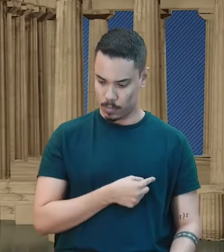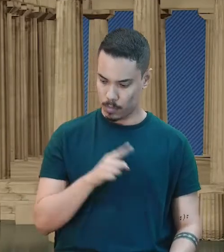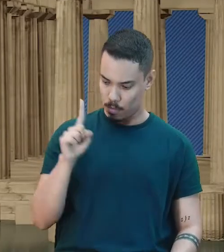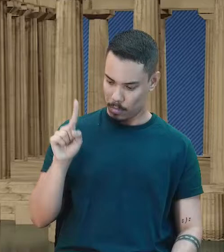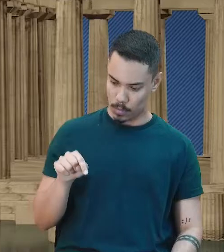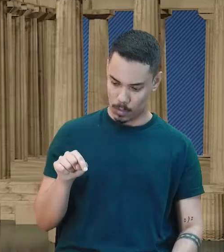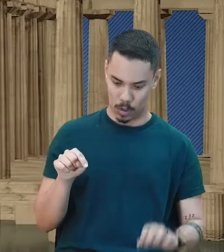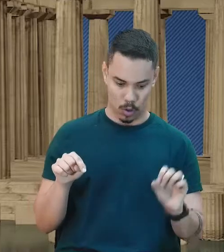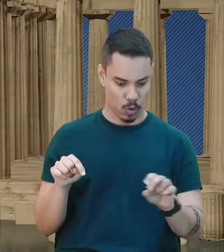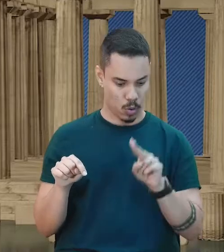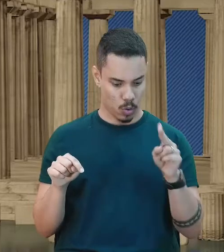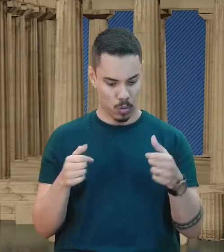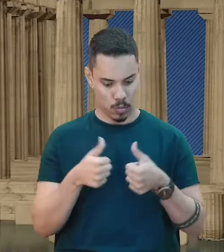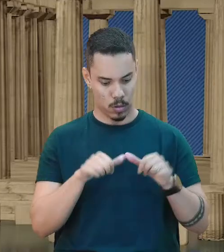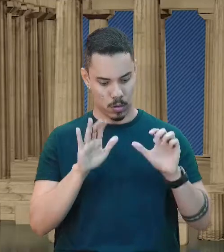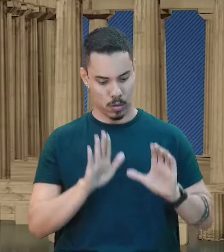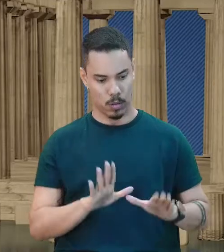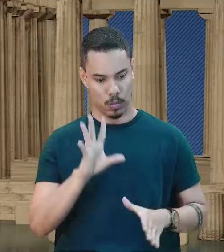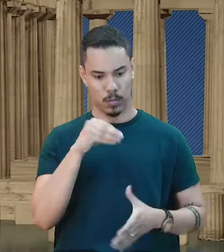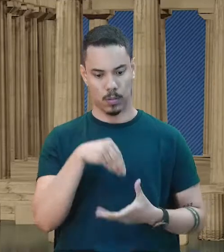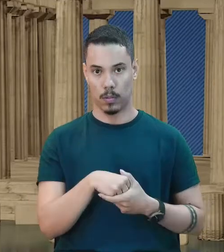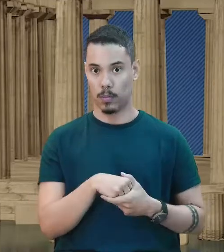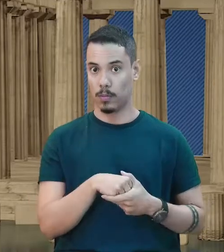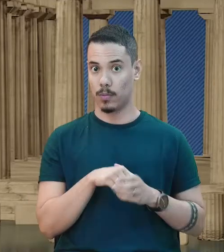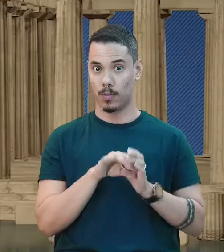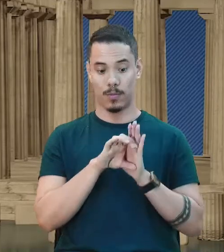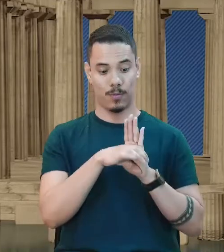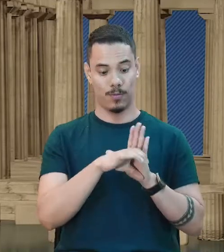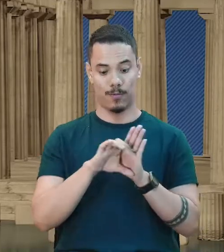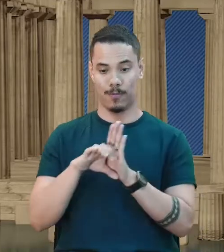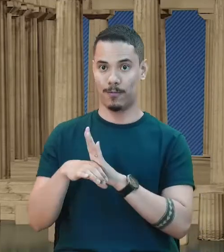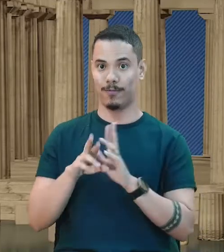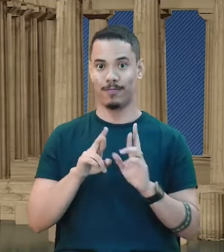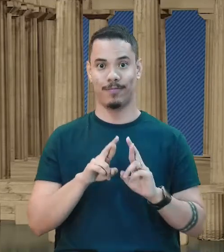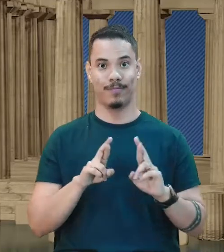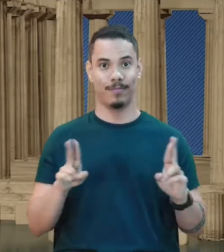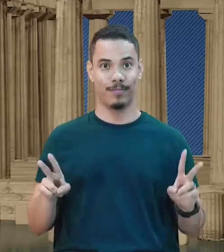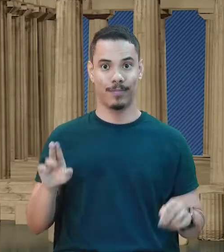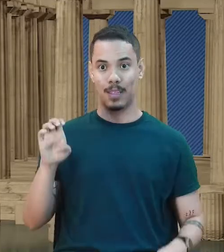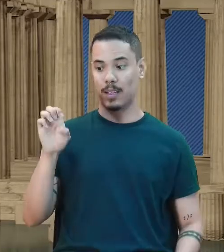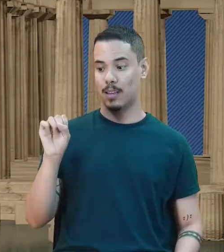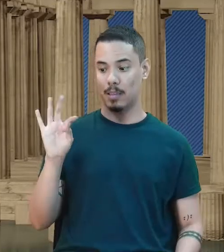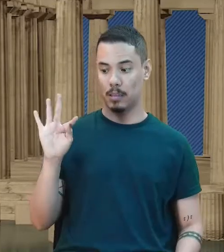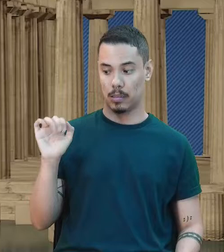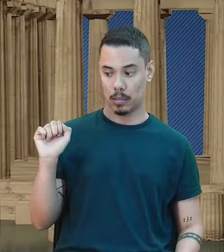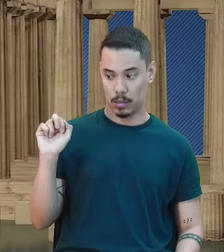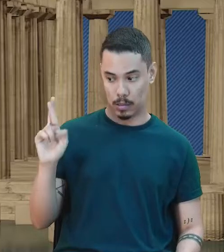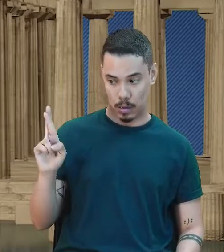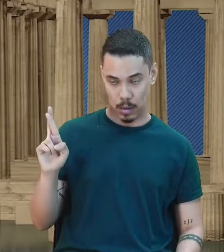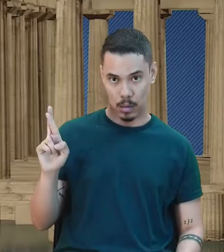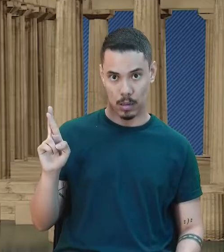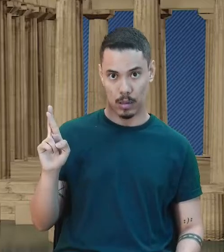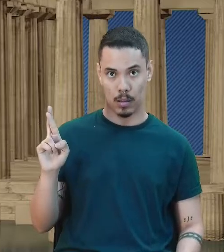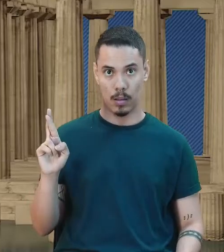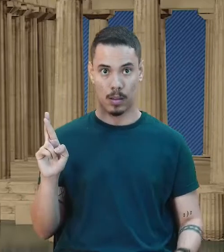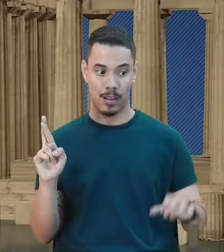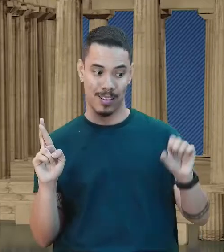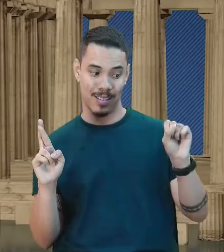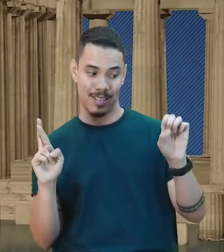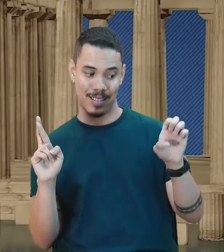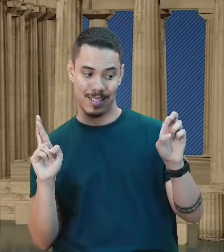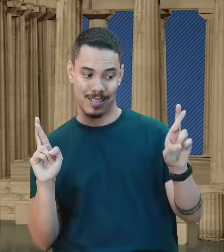no universo? São conceitos totalmente diferentes. Estar e não estar não é a mesma coisa que